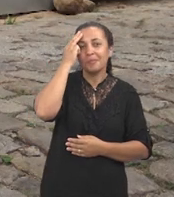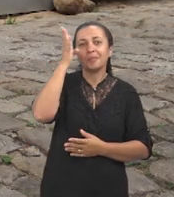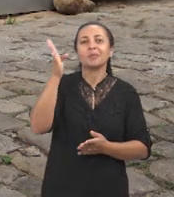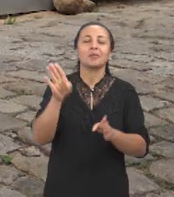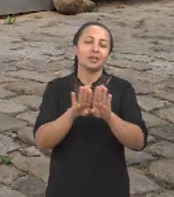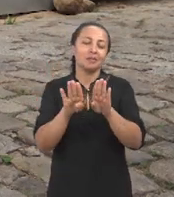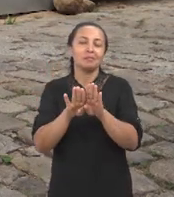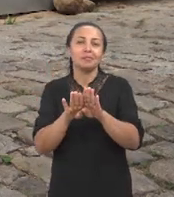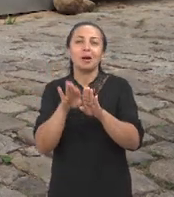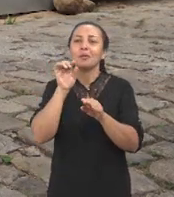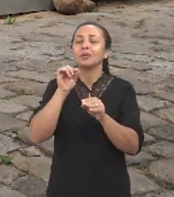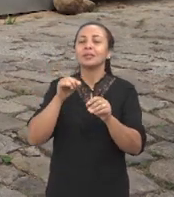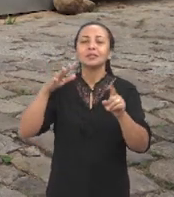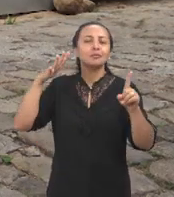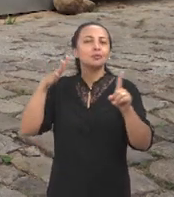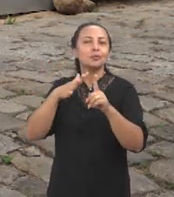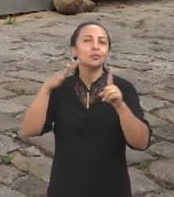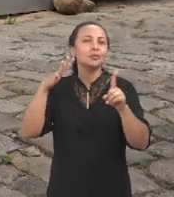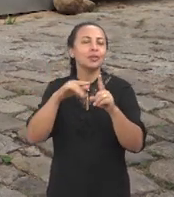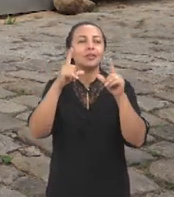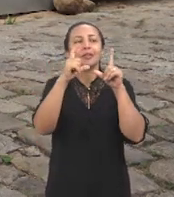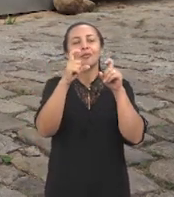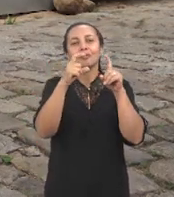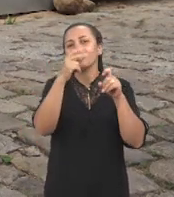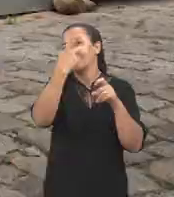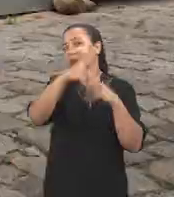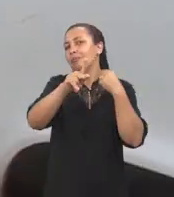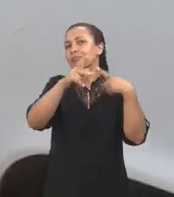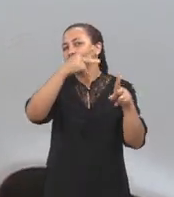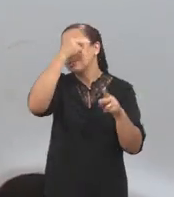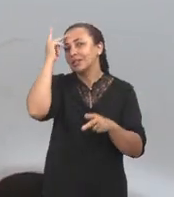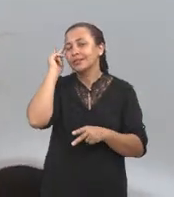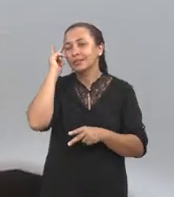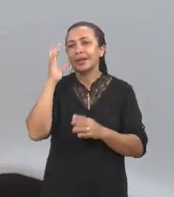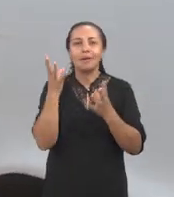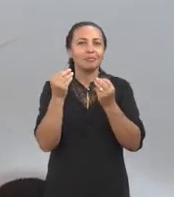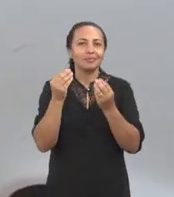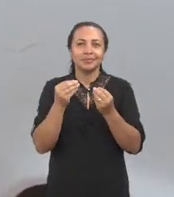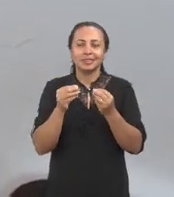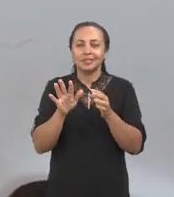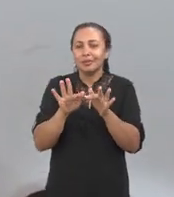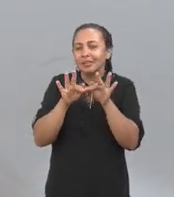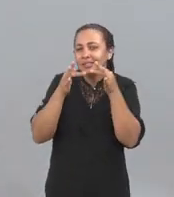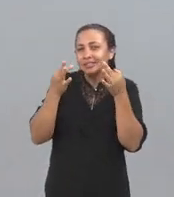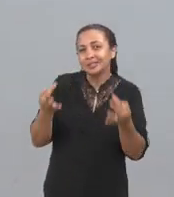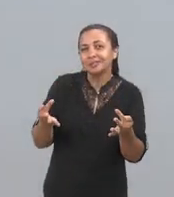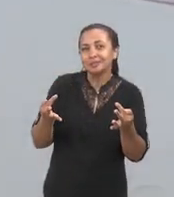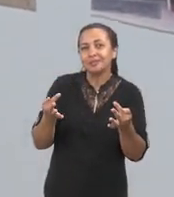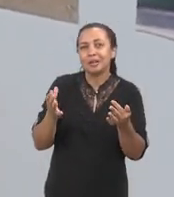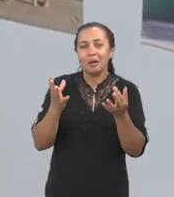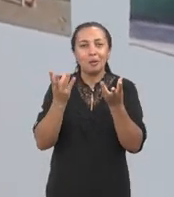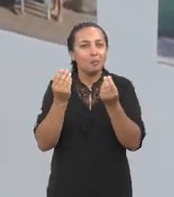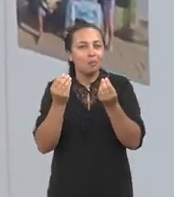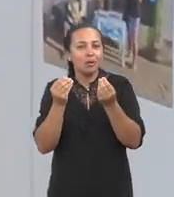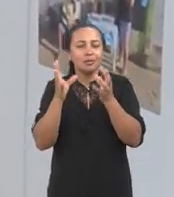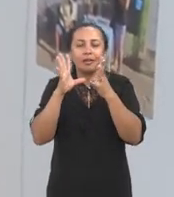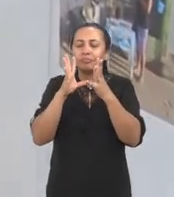memória o o que está causando então é tudo muito muito Sutil e